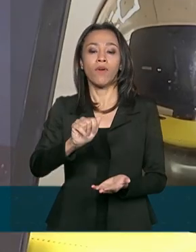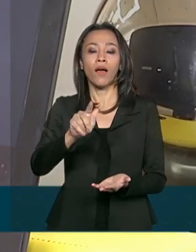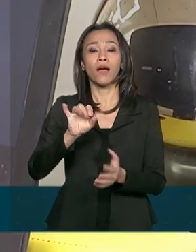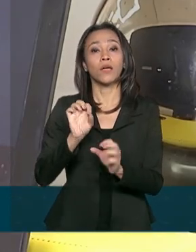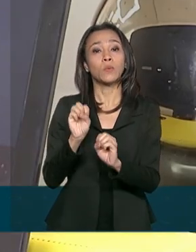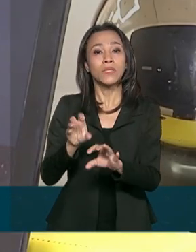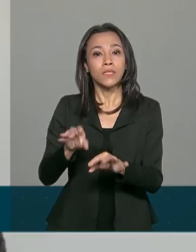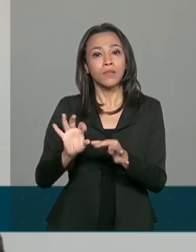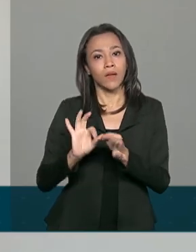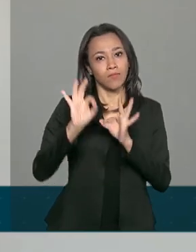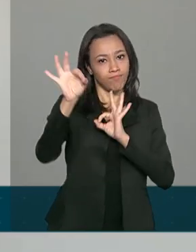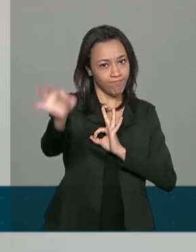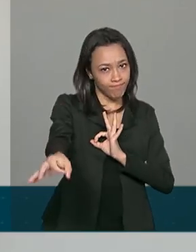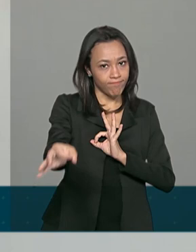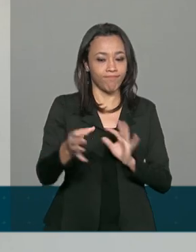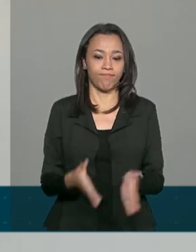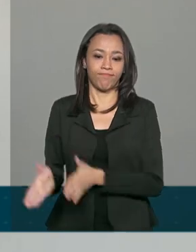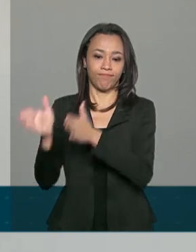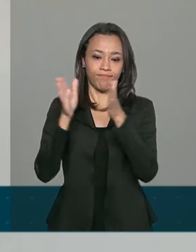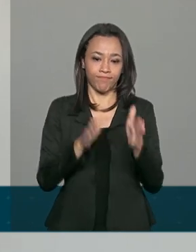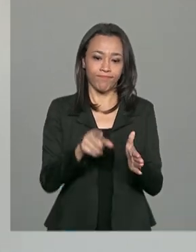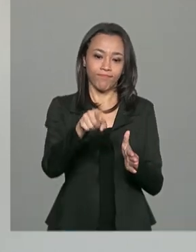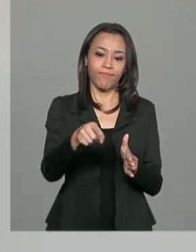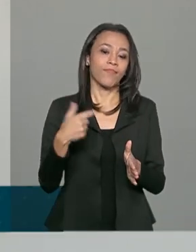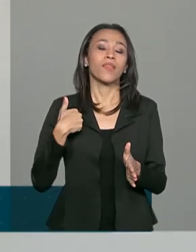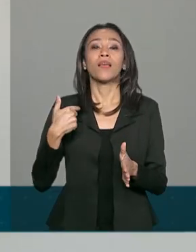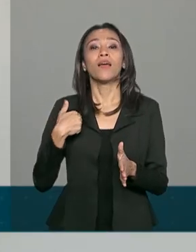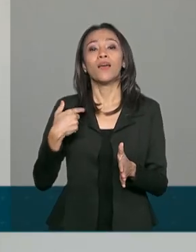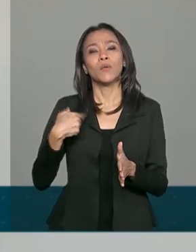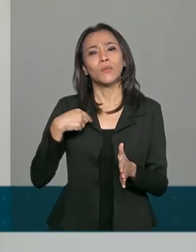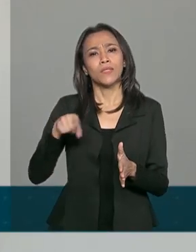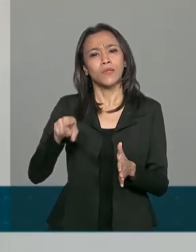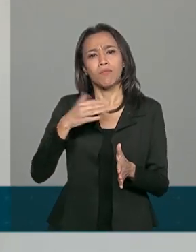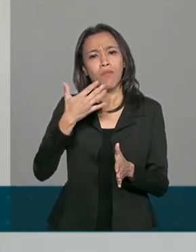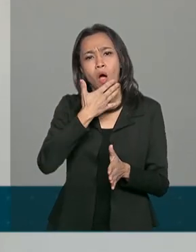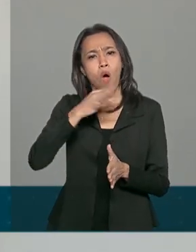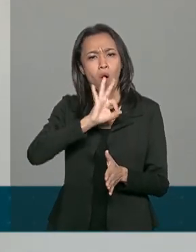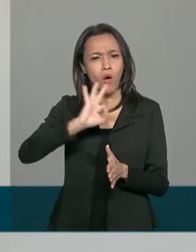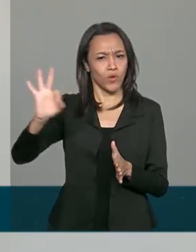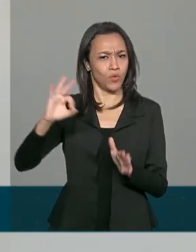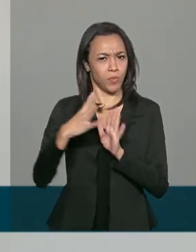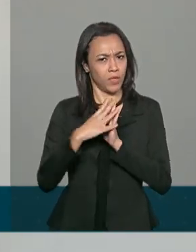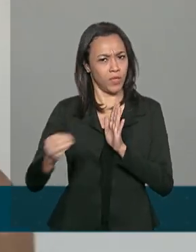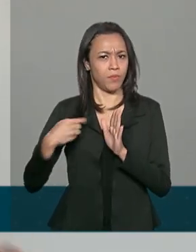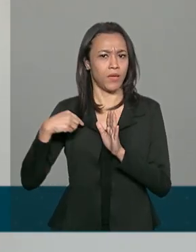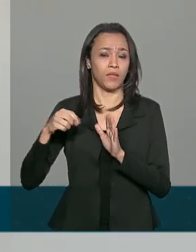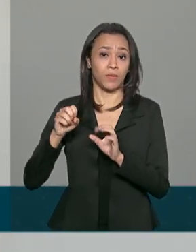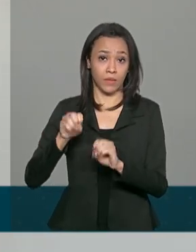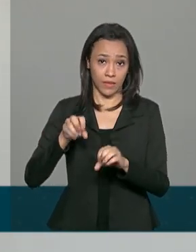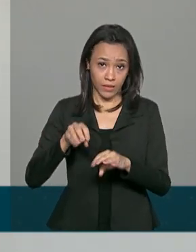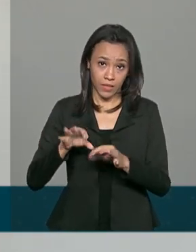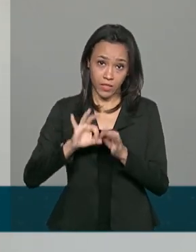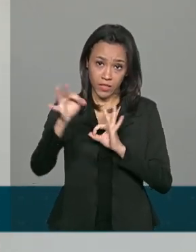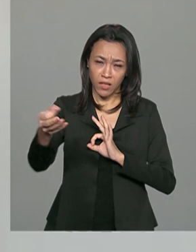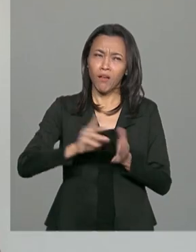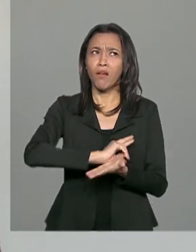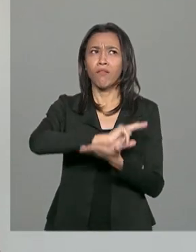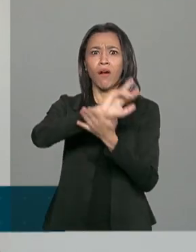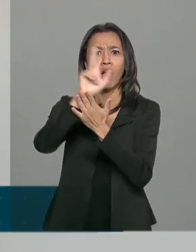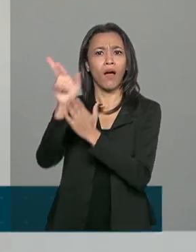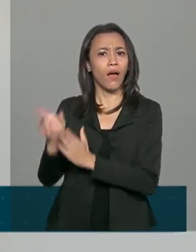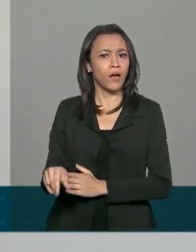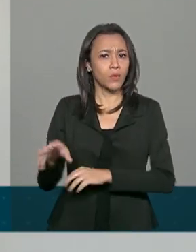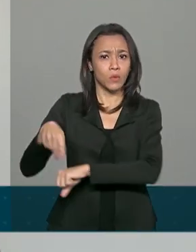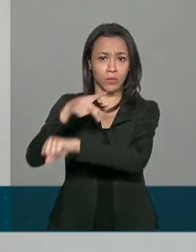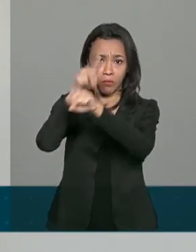ensino à distância. O aumento de vagas no SISU para a área de ensino à distância é uma ótima iniciativa, já que em vários países o processo